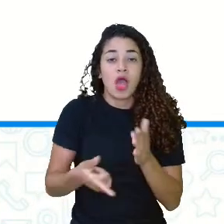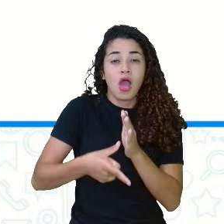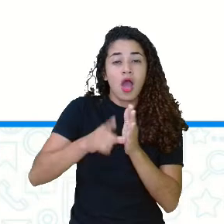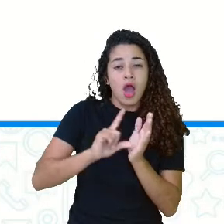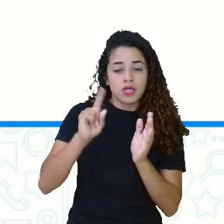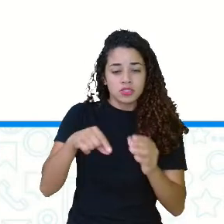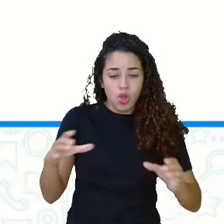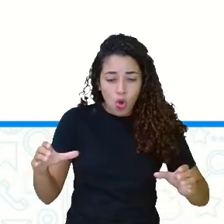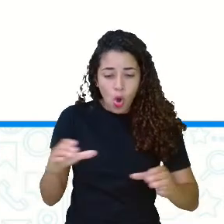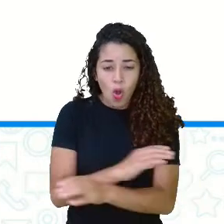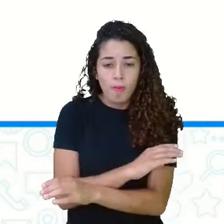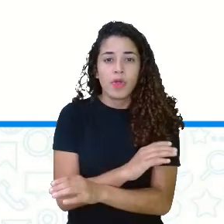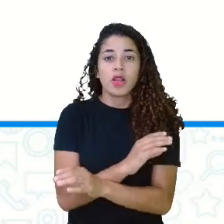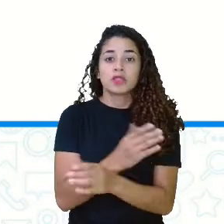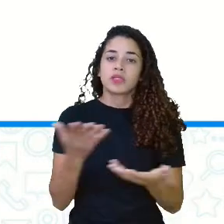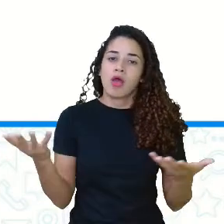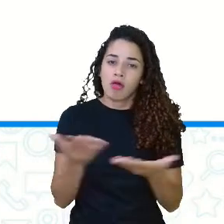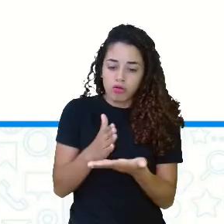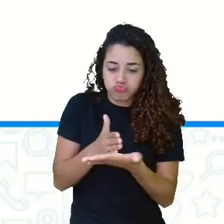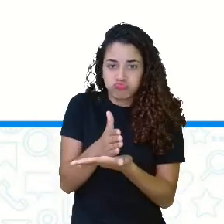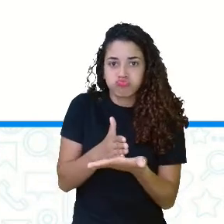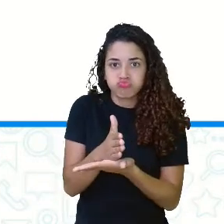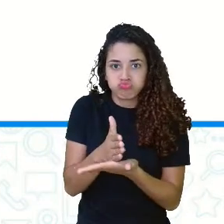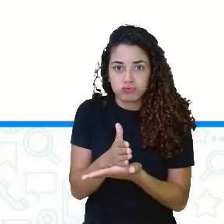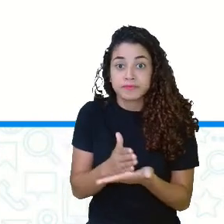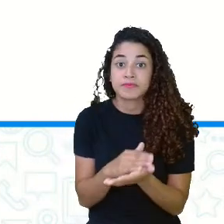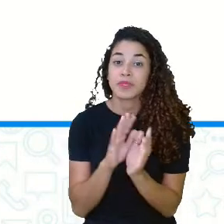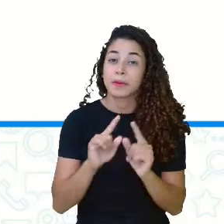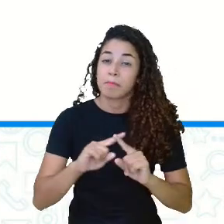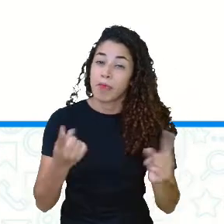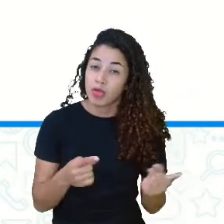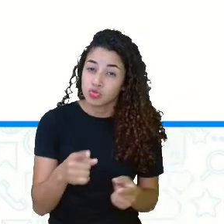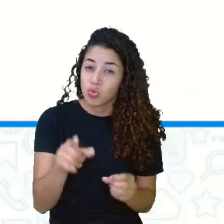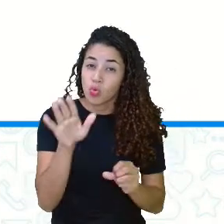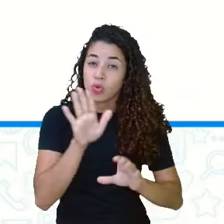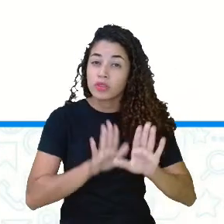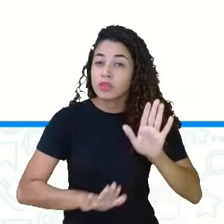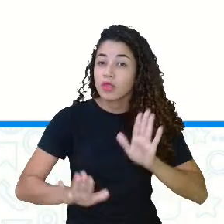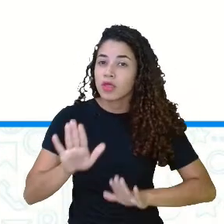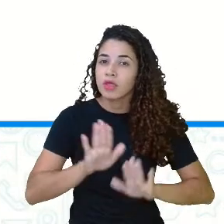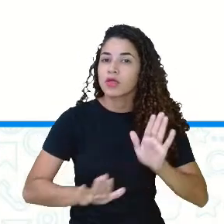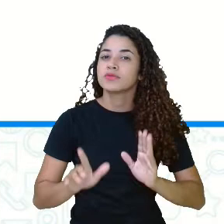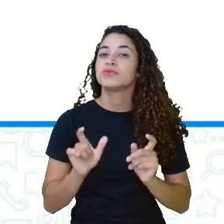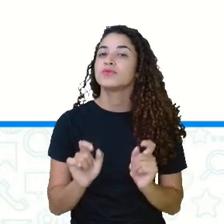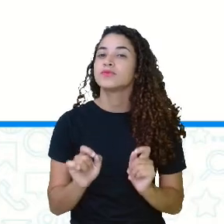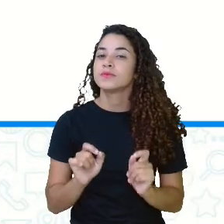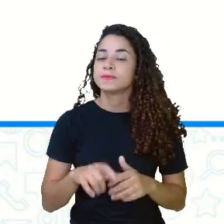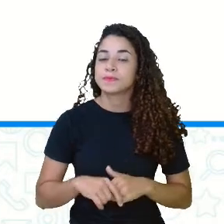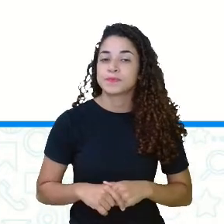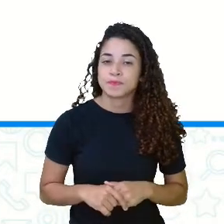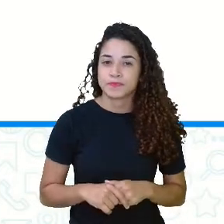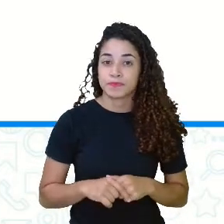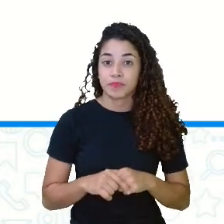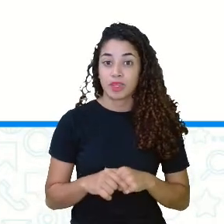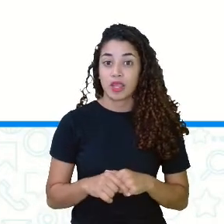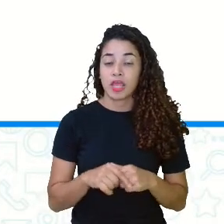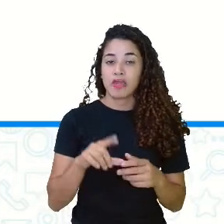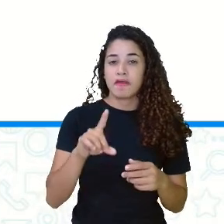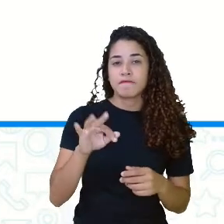gente partiu. Porém, cuidado para não esquecer. Na fração,